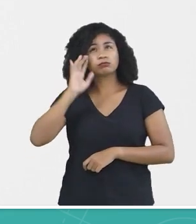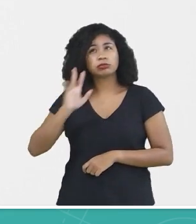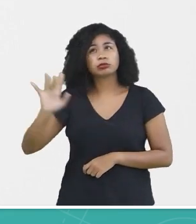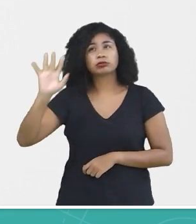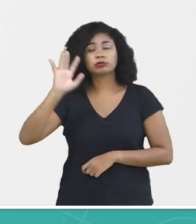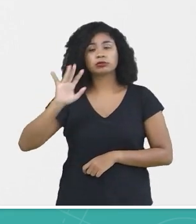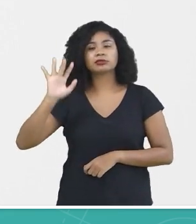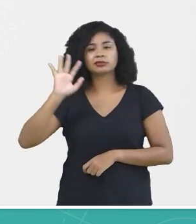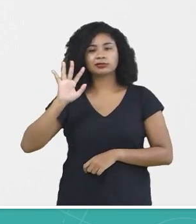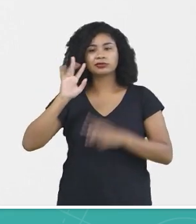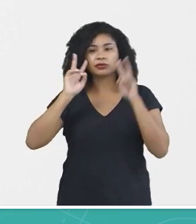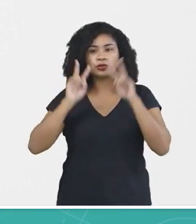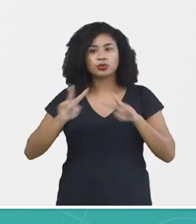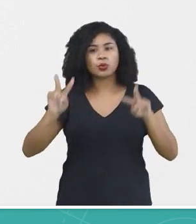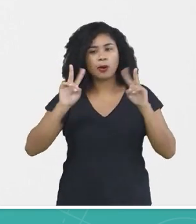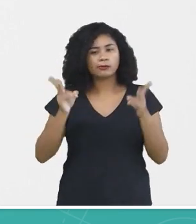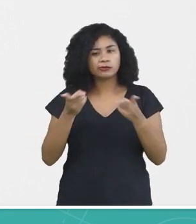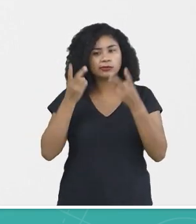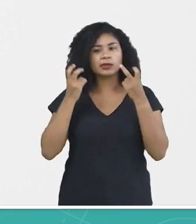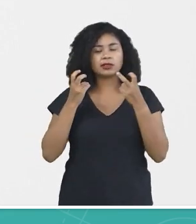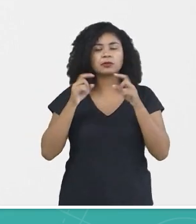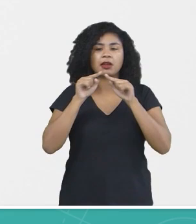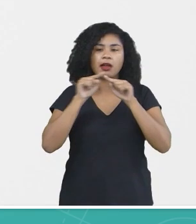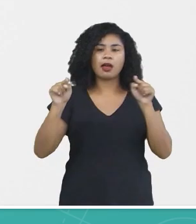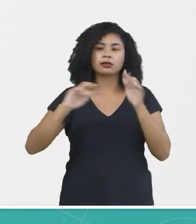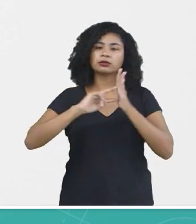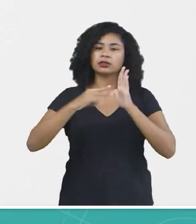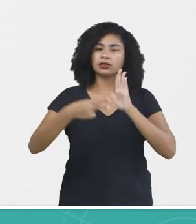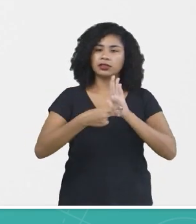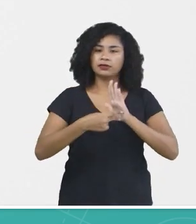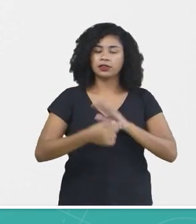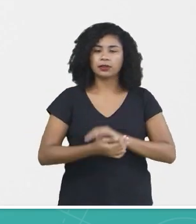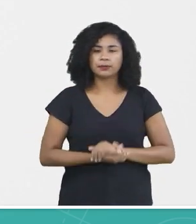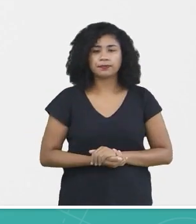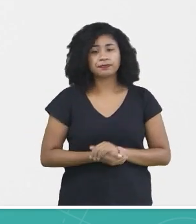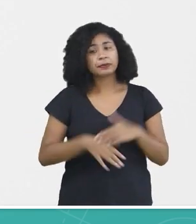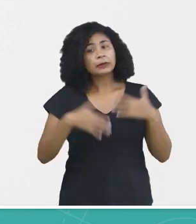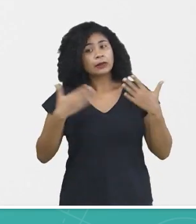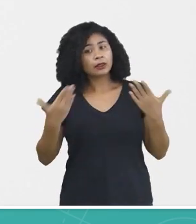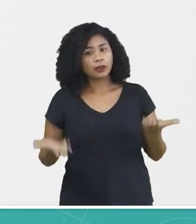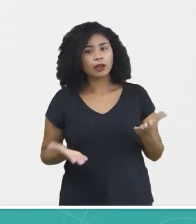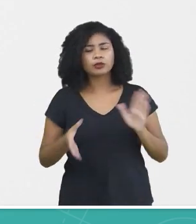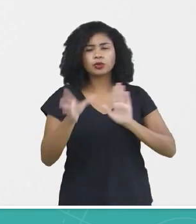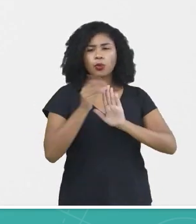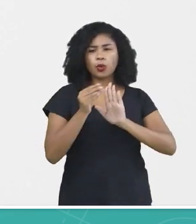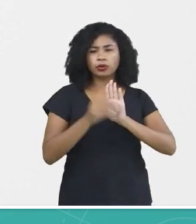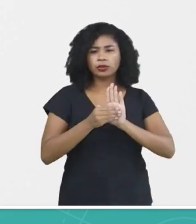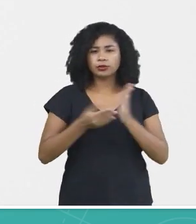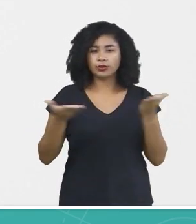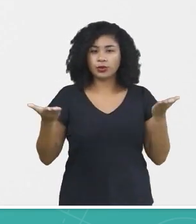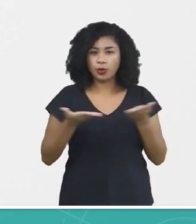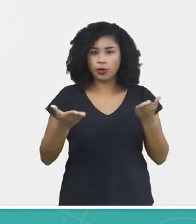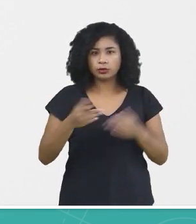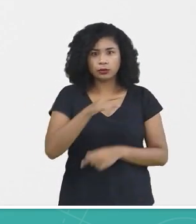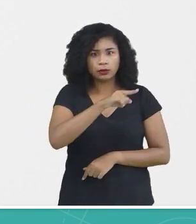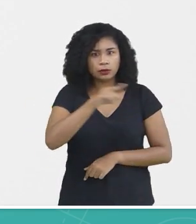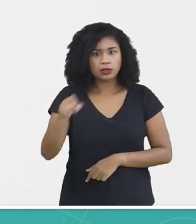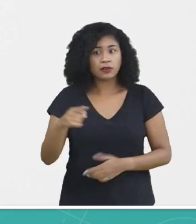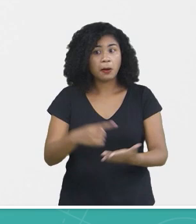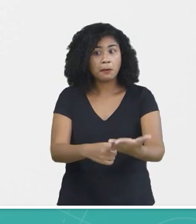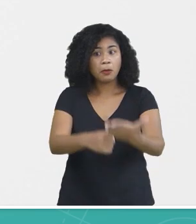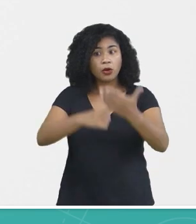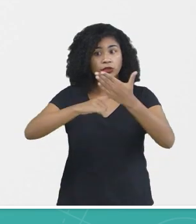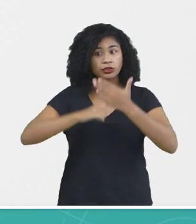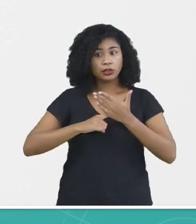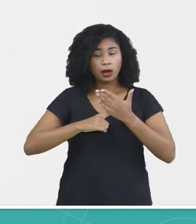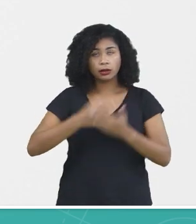reta. Beleza? Então esse foi o nosso conteúdo de hoje. E você agora vai me mostrar que conseguiu entender muito